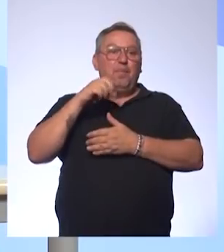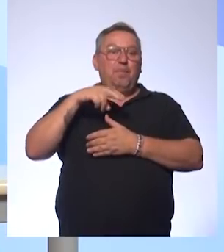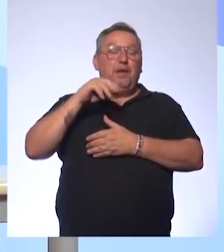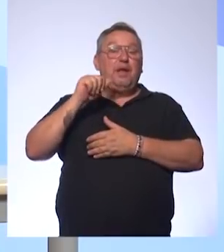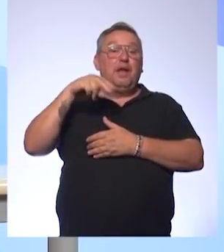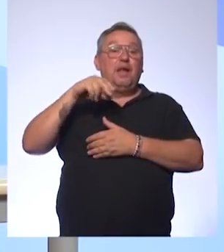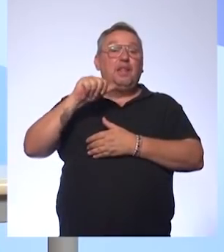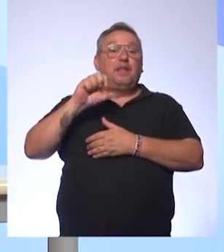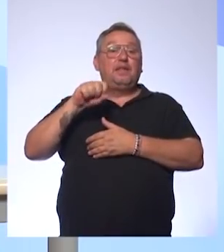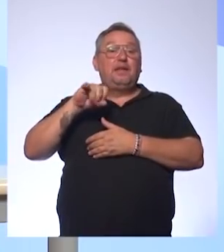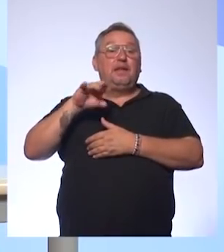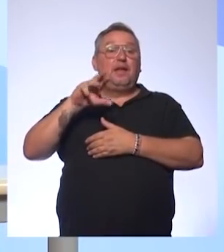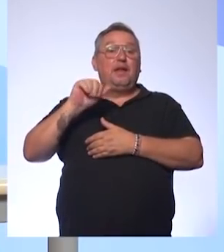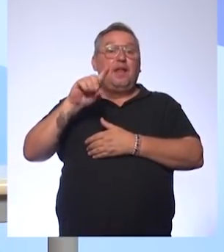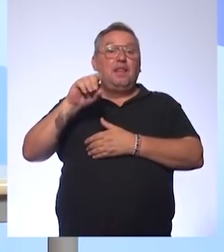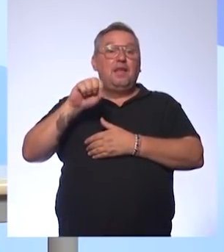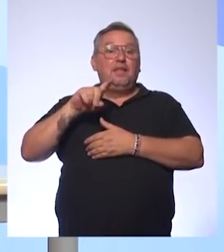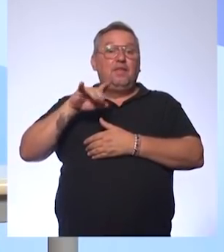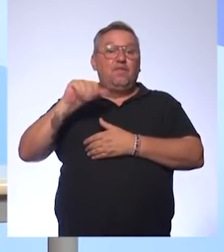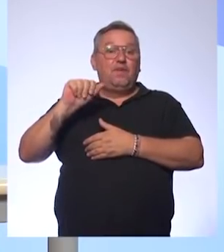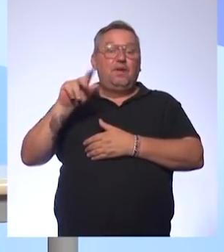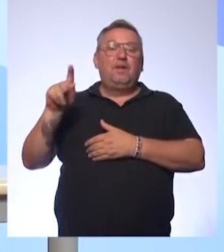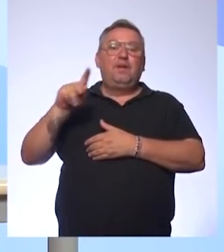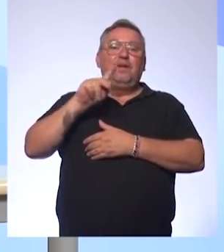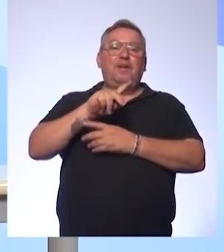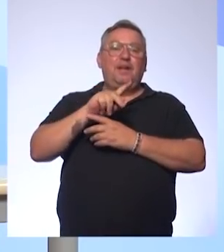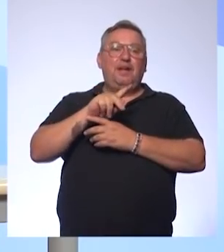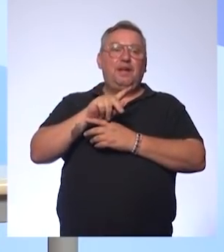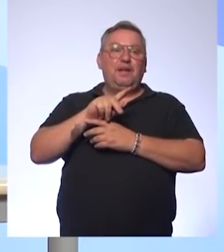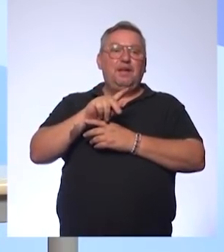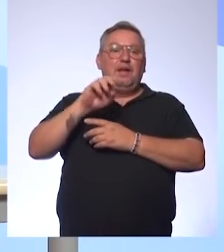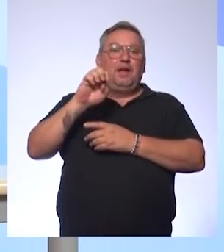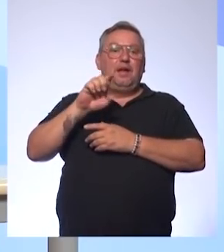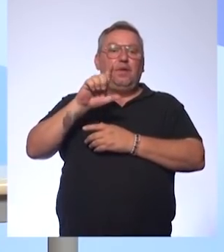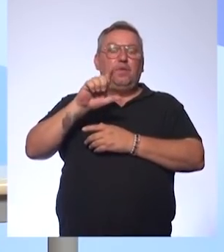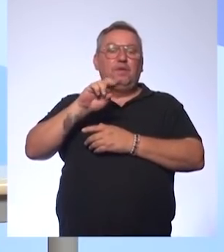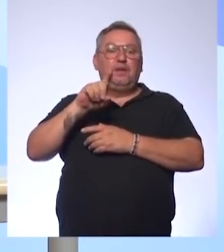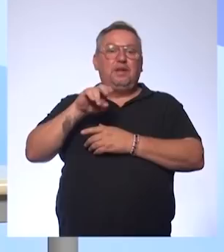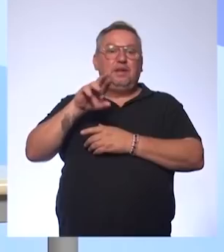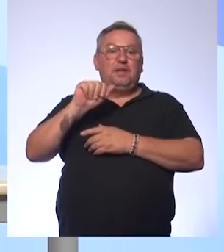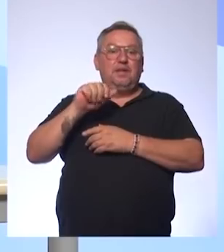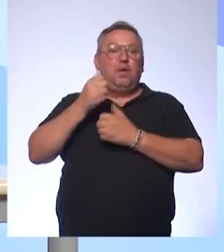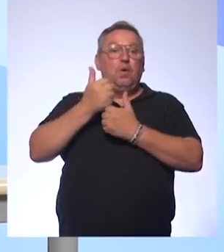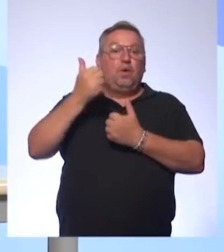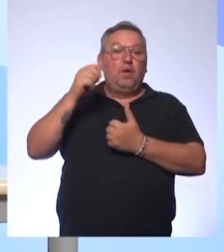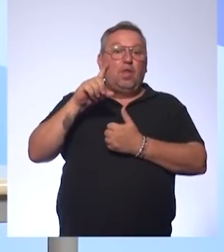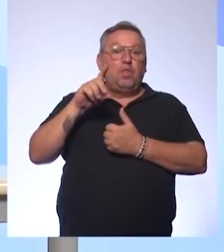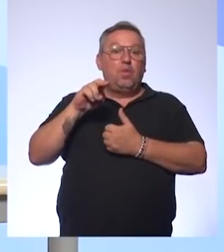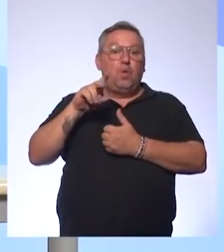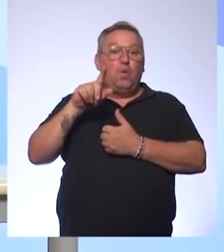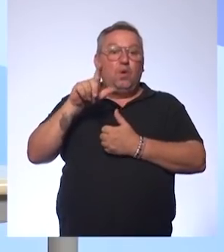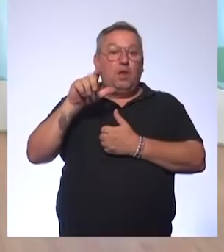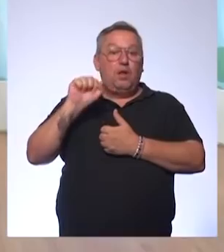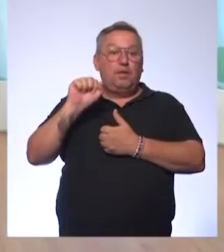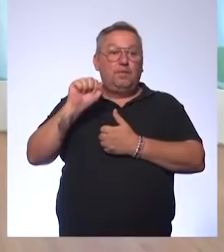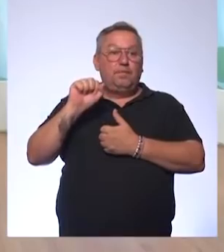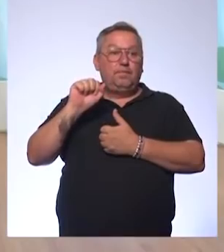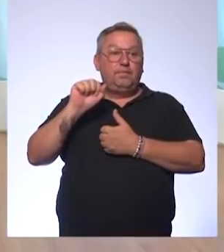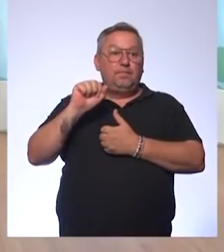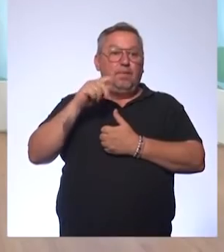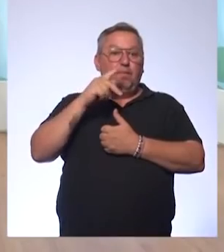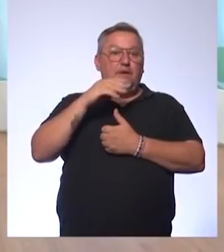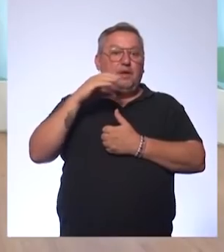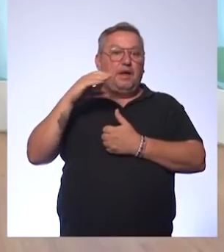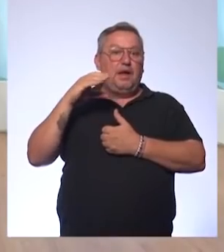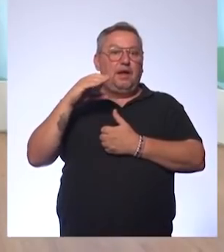da Silva. Qual o nome do seu professor? O nome do meu professor é Osiris. Diretor? Douglas. E